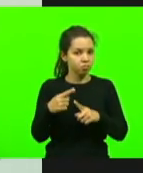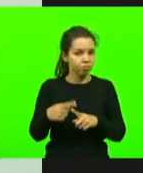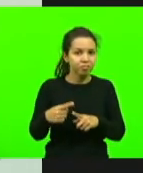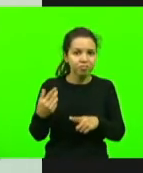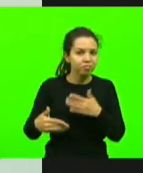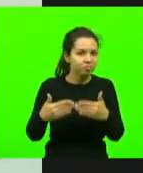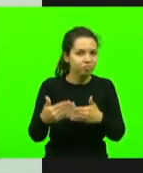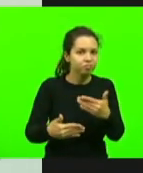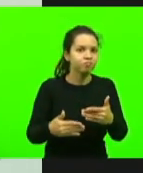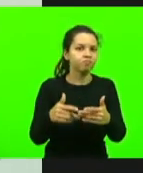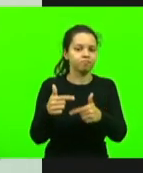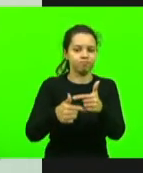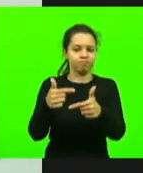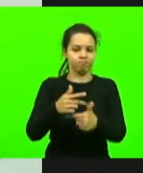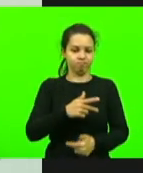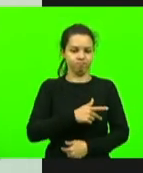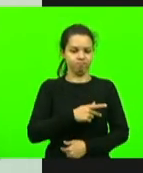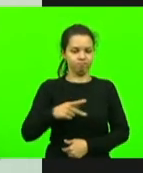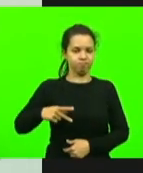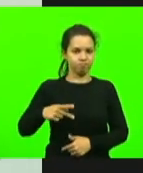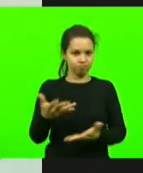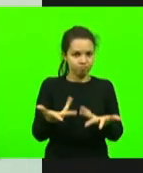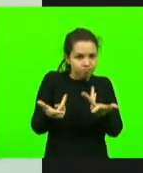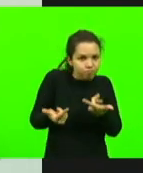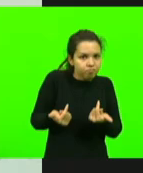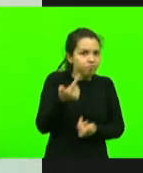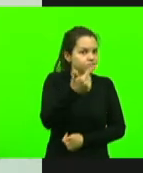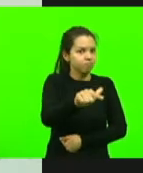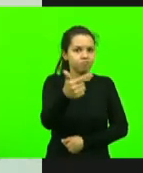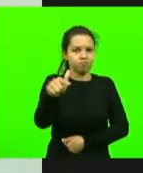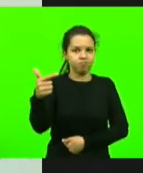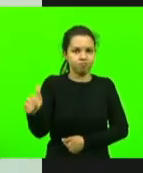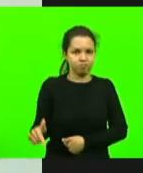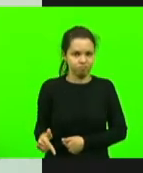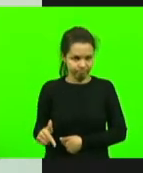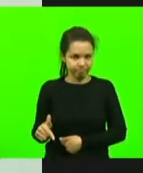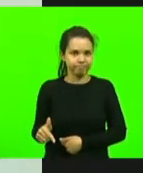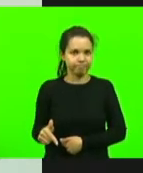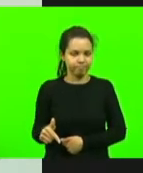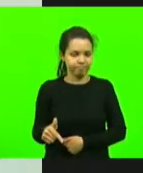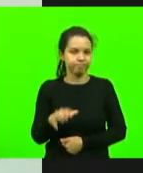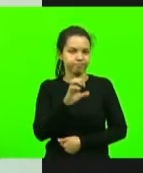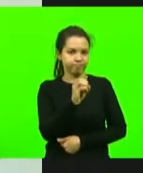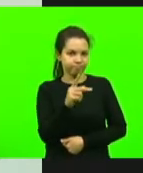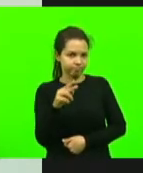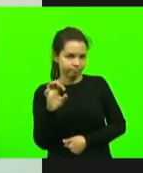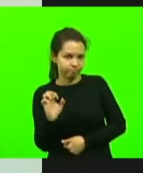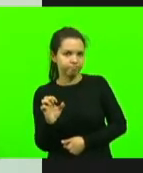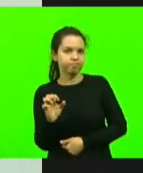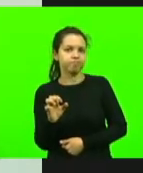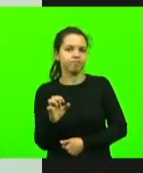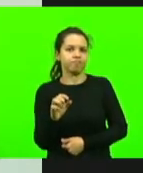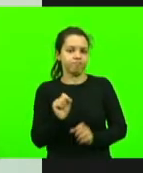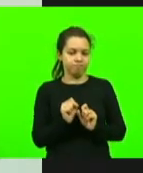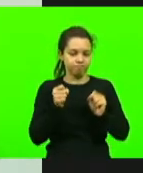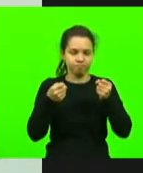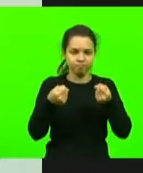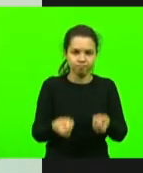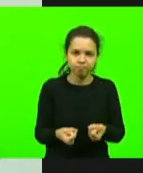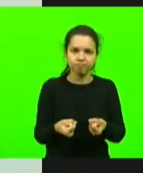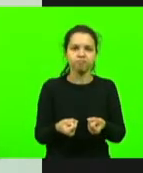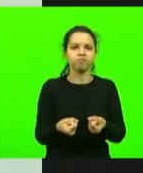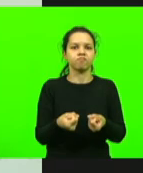tem serviço público de qualidade é não eu não corporativismo mas é a defesa do Servidor